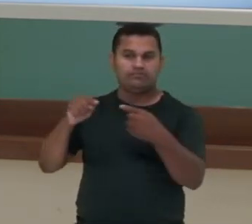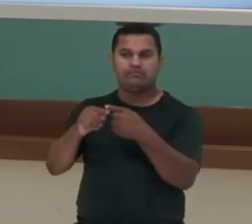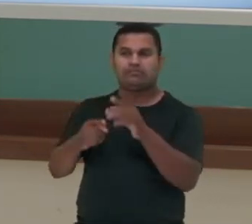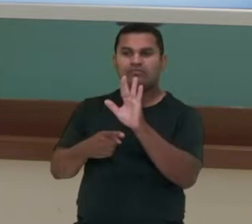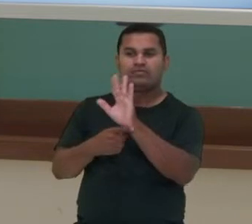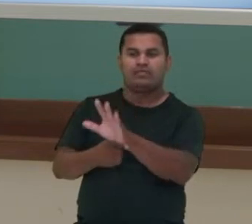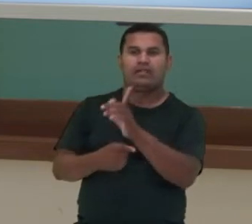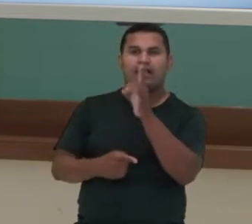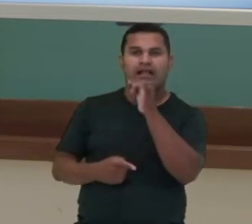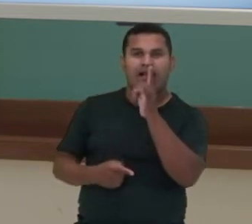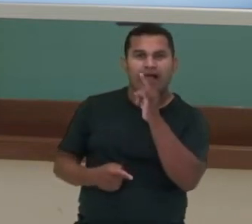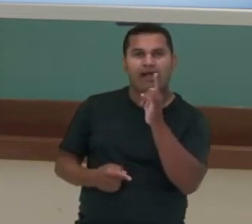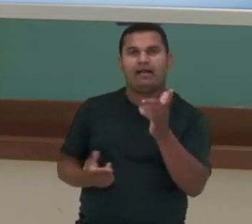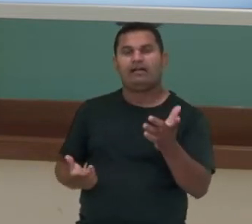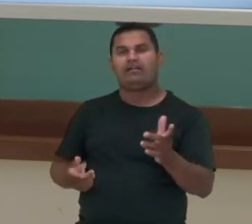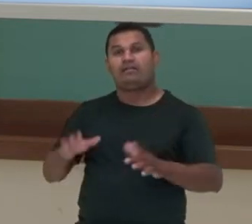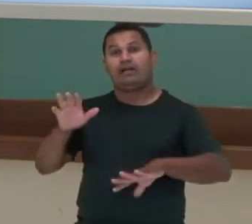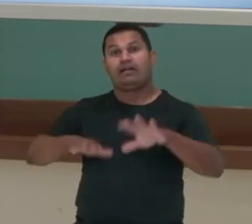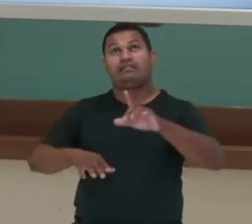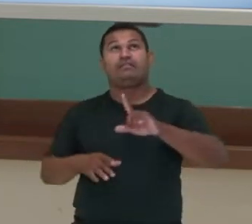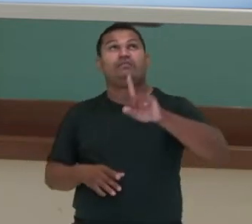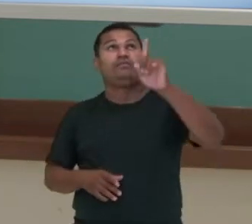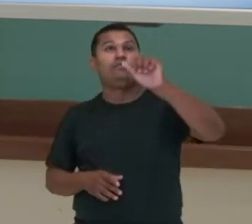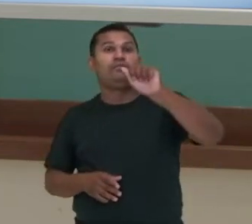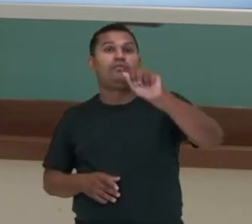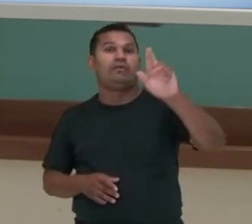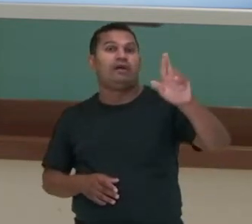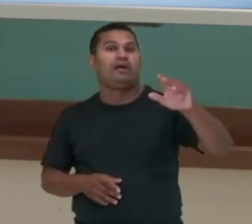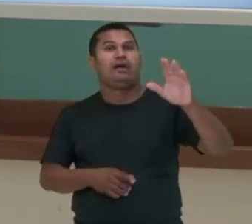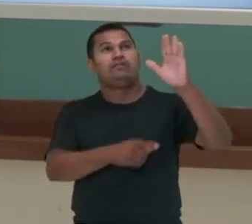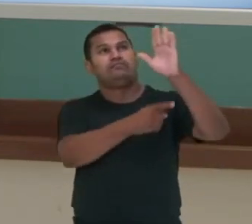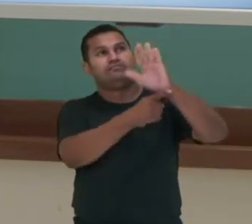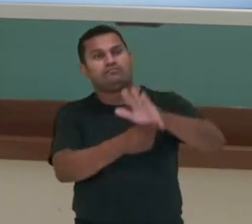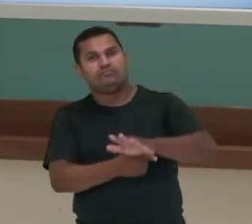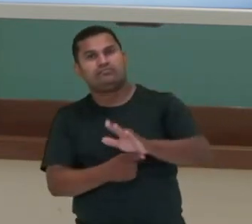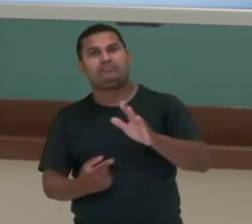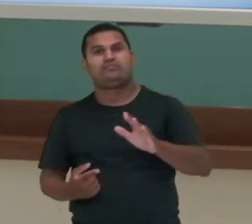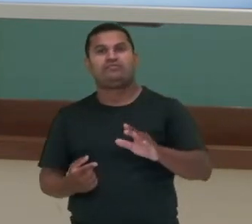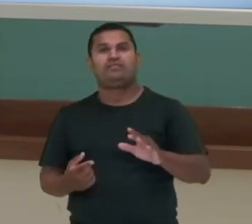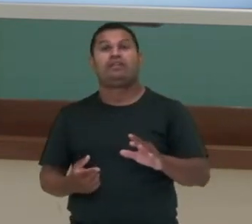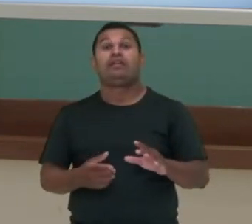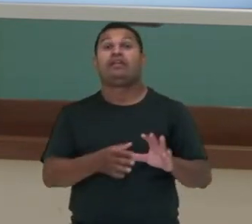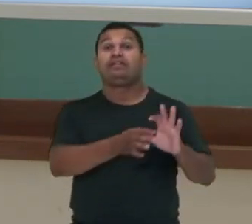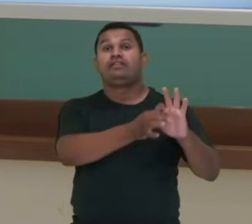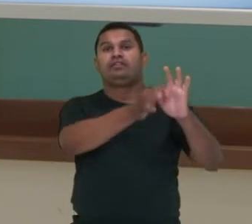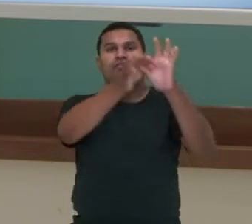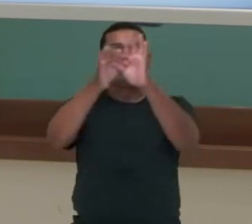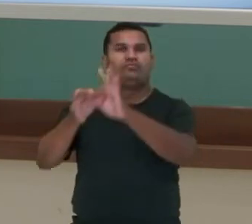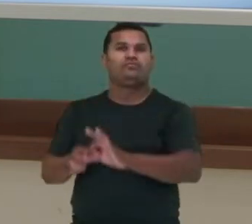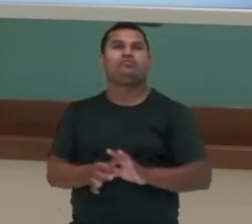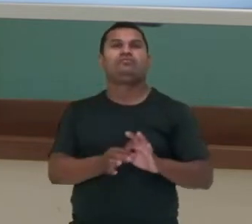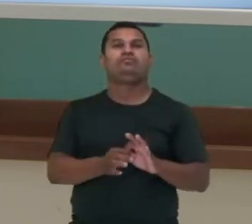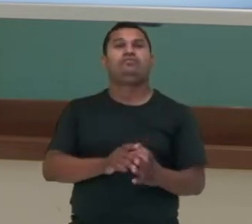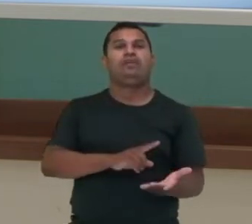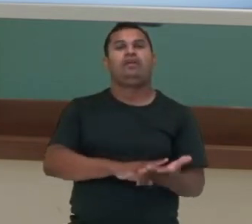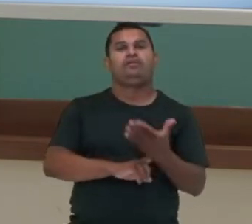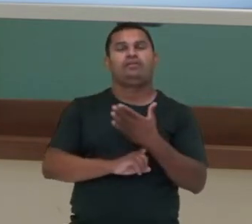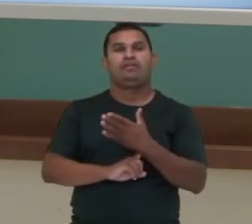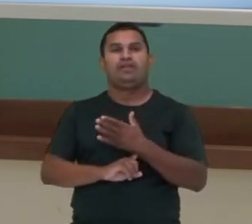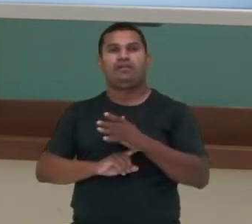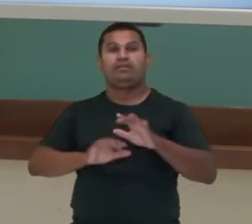água, a condição do ar, né? Toda esse conjunto é o que permite ali